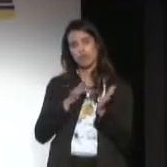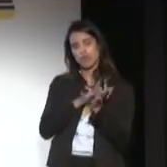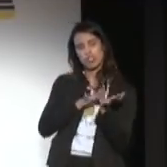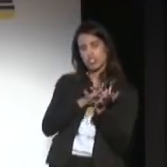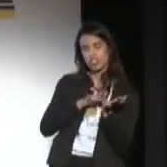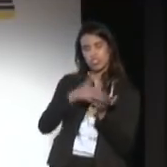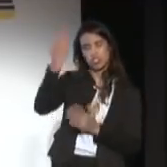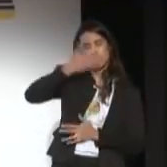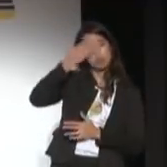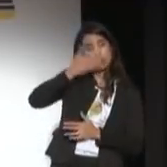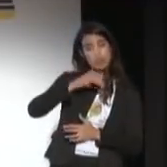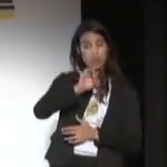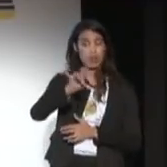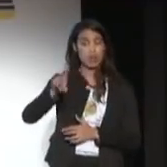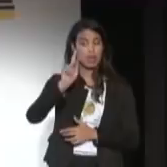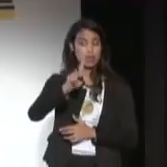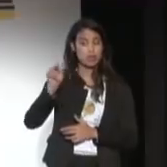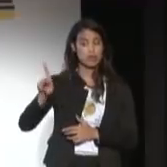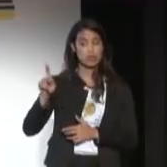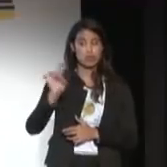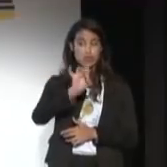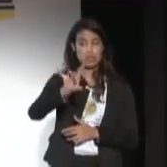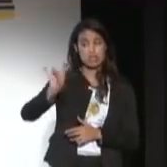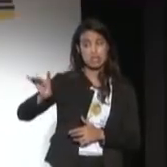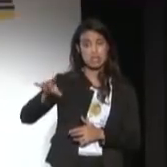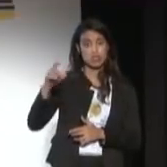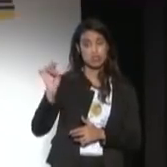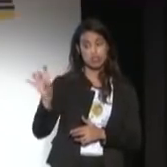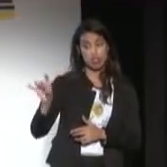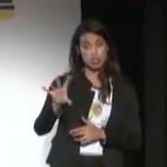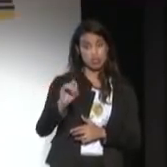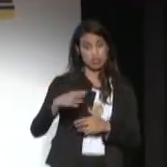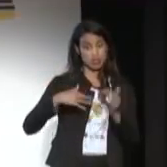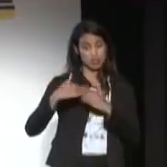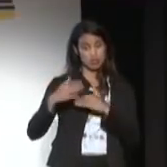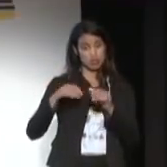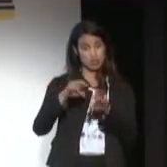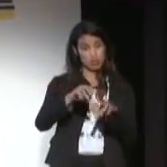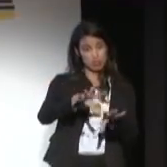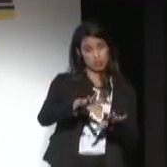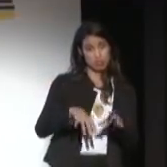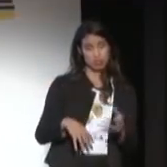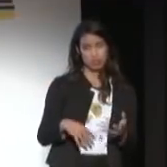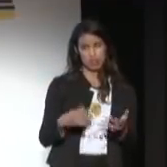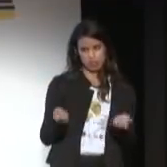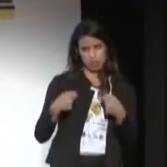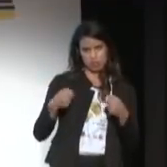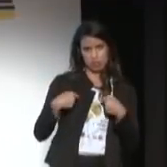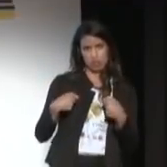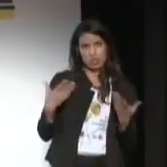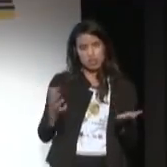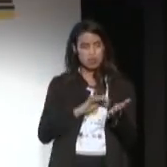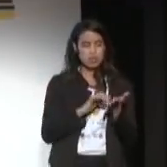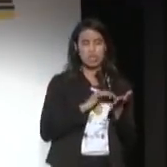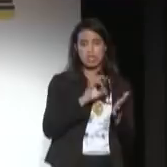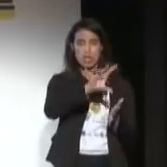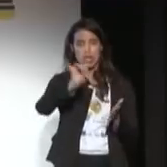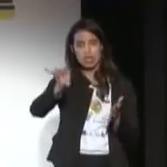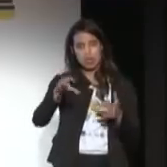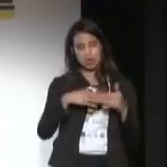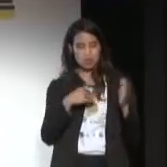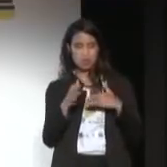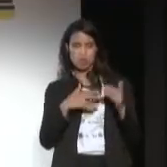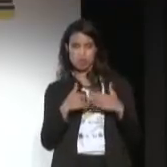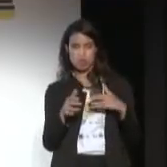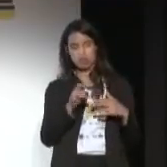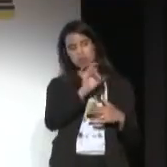vendo, que cada professor está fazendo ao seu modo. Vamos permitir que cada secretaria faça a seu modo. Fazer